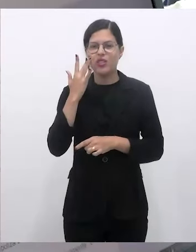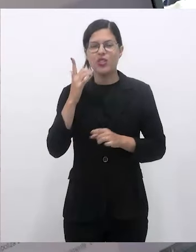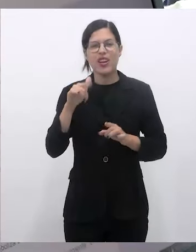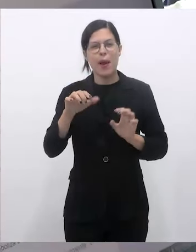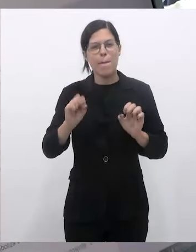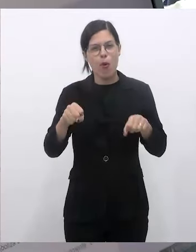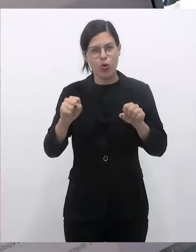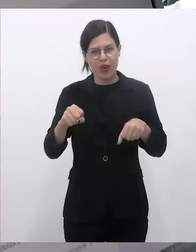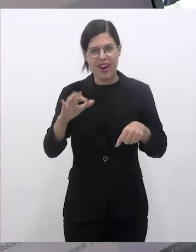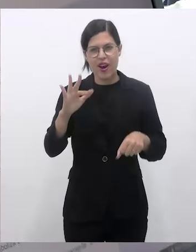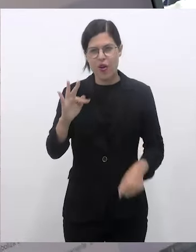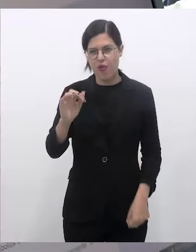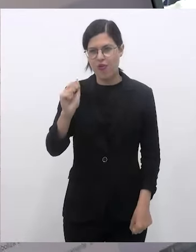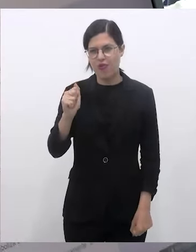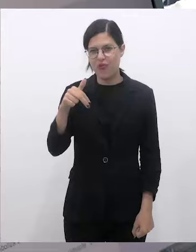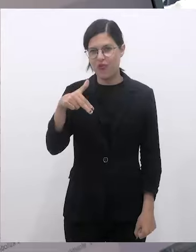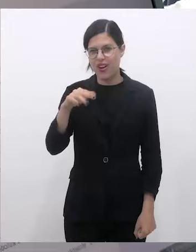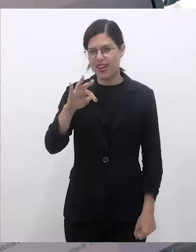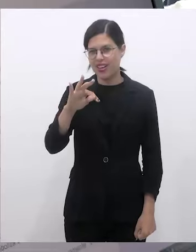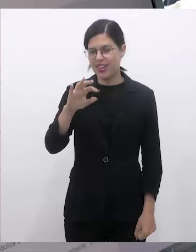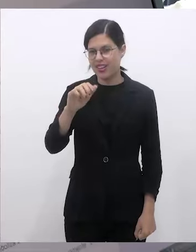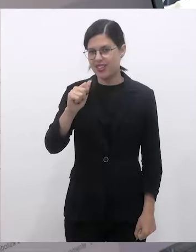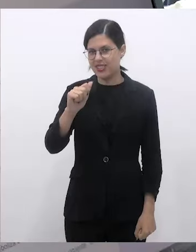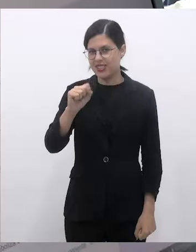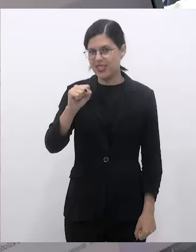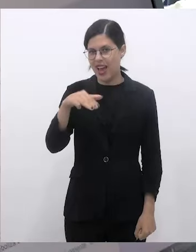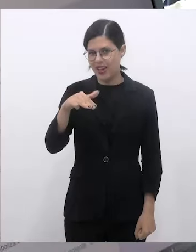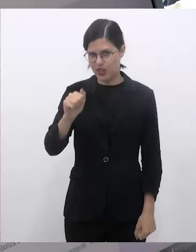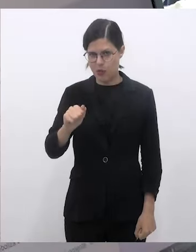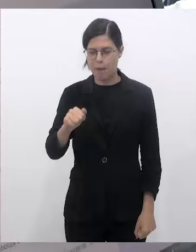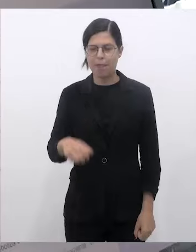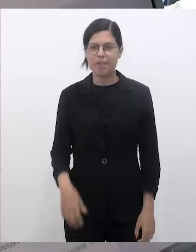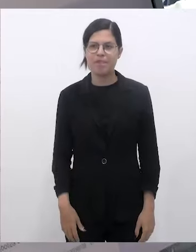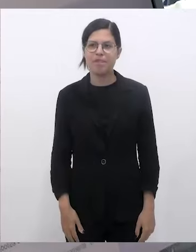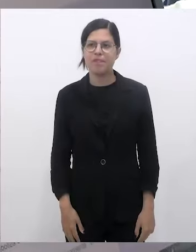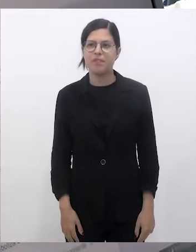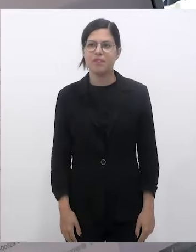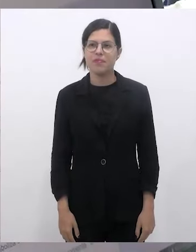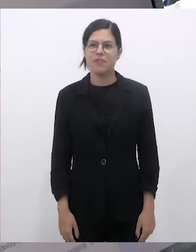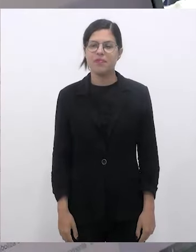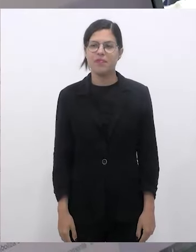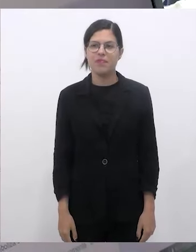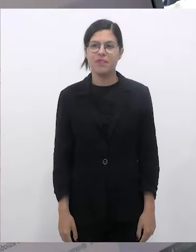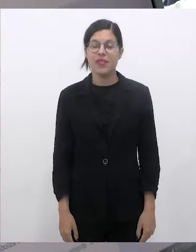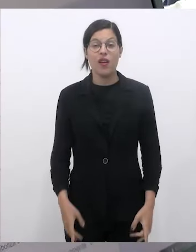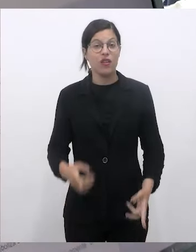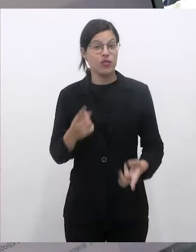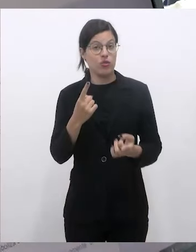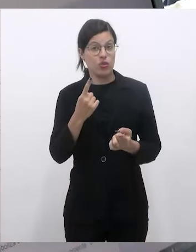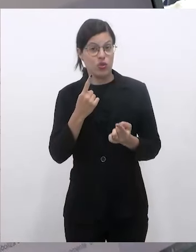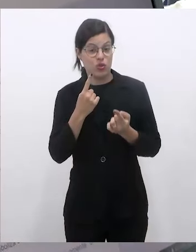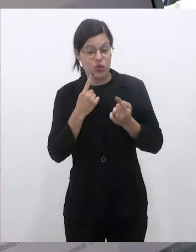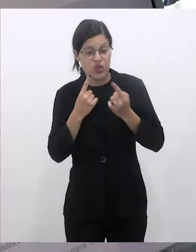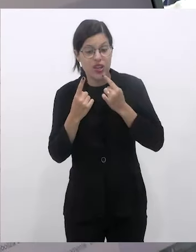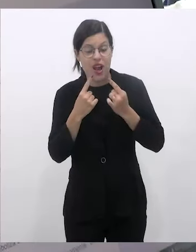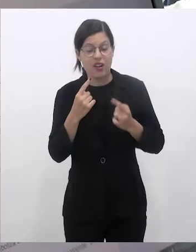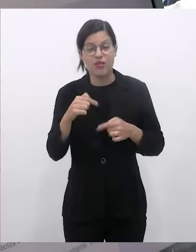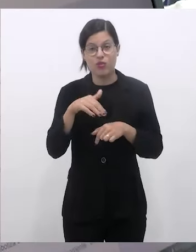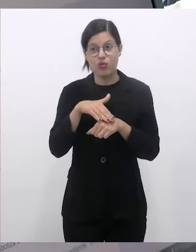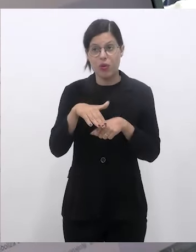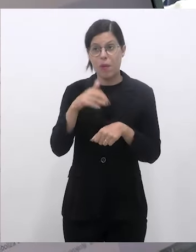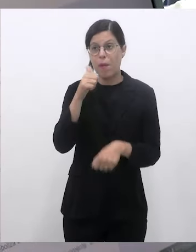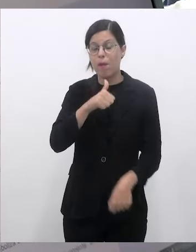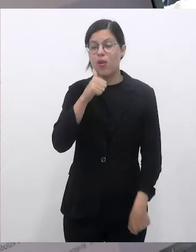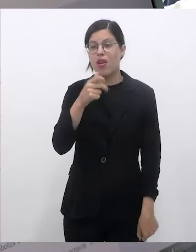acho que era o Motoqueiro Fantasma. Acho que era, nesse vídeo. E aí, no diálogo,